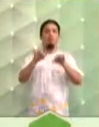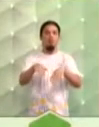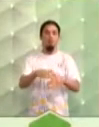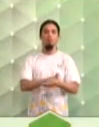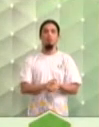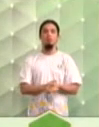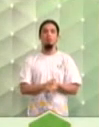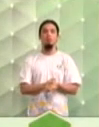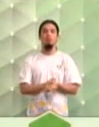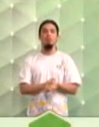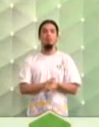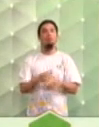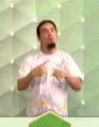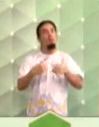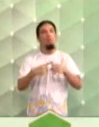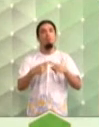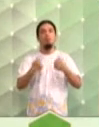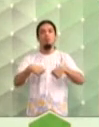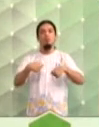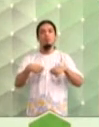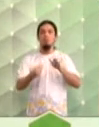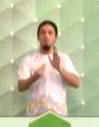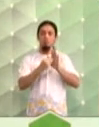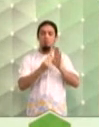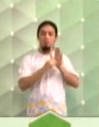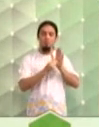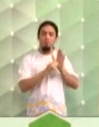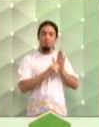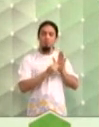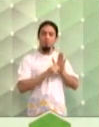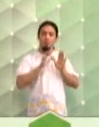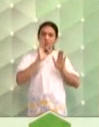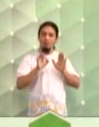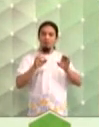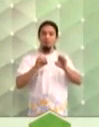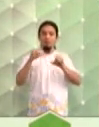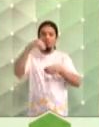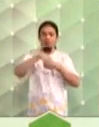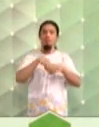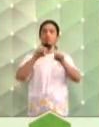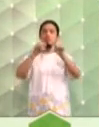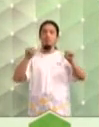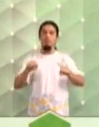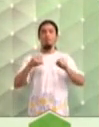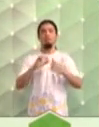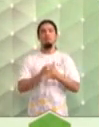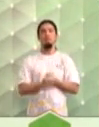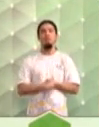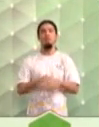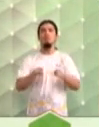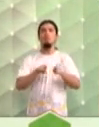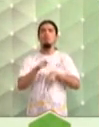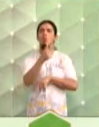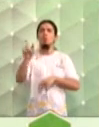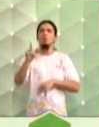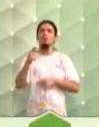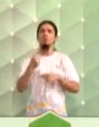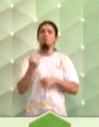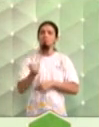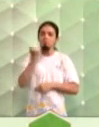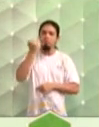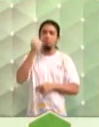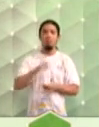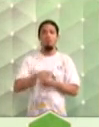as sementes para serem inseridas no sistema. No programa isso que mesmo. Faz o sorteio. Então, uma coisa interessante é que você